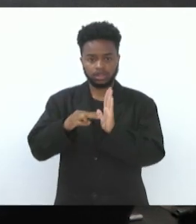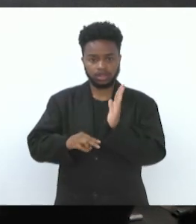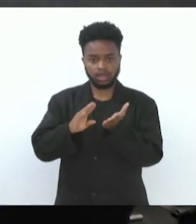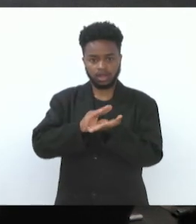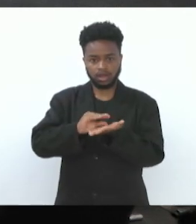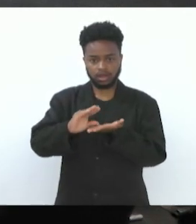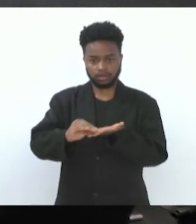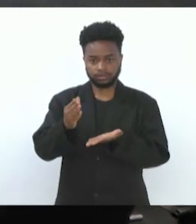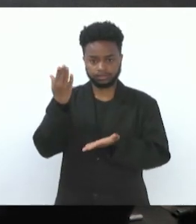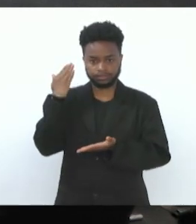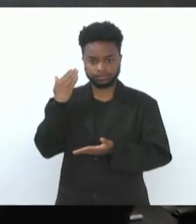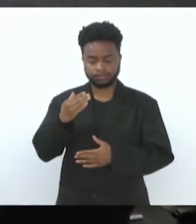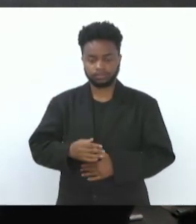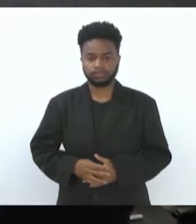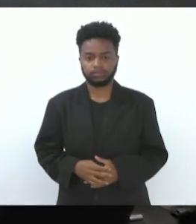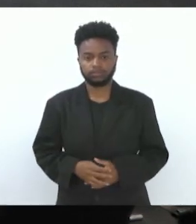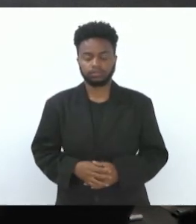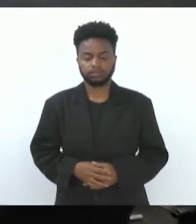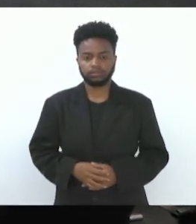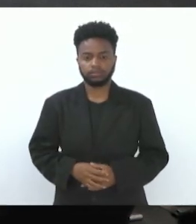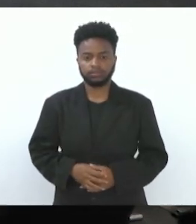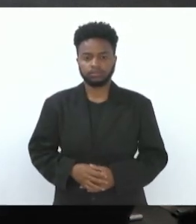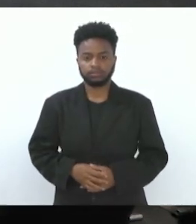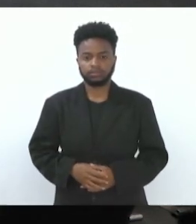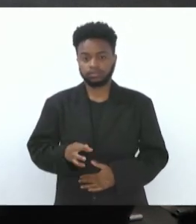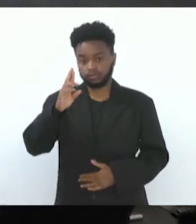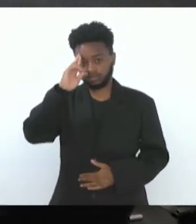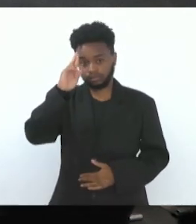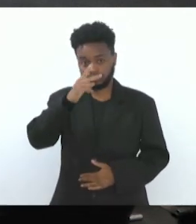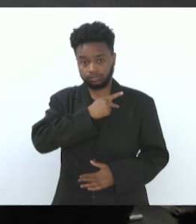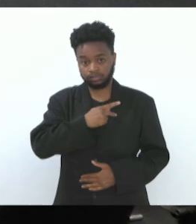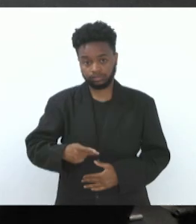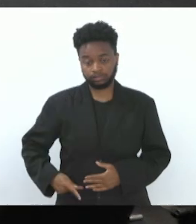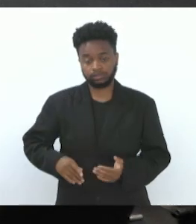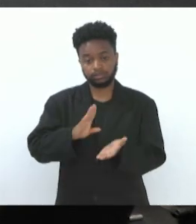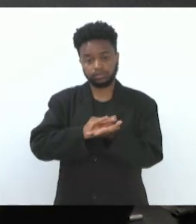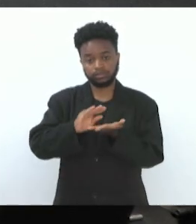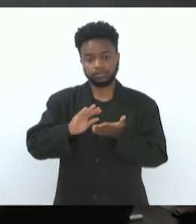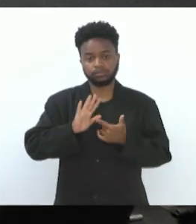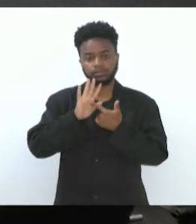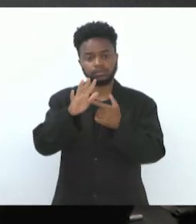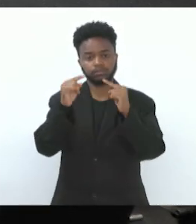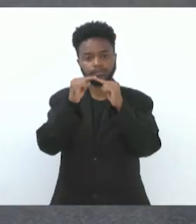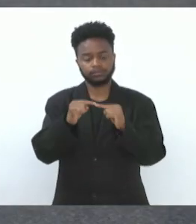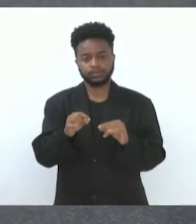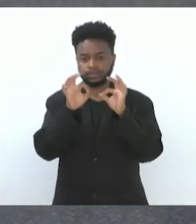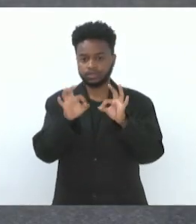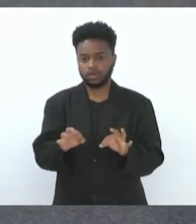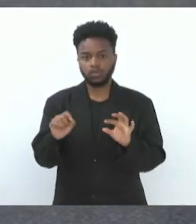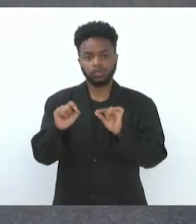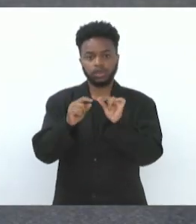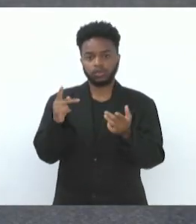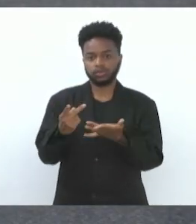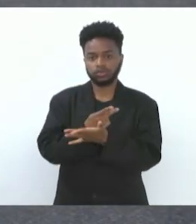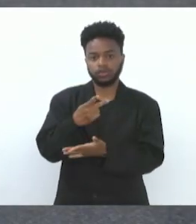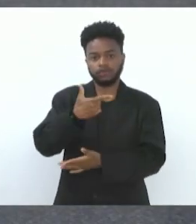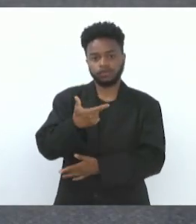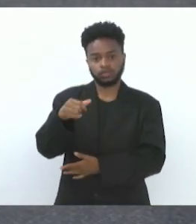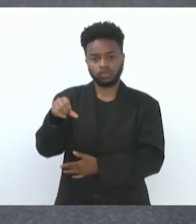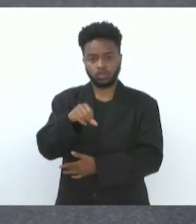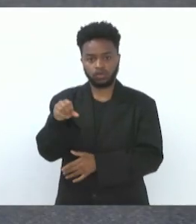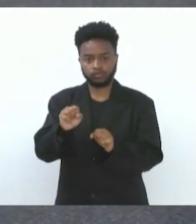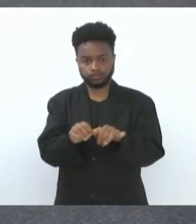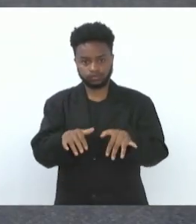leitura da ata da sessão anterior. Senhora Presidente, a ata reflete com exatidão o ocorrido na 29ª sessão extraordinária